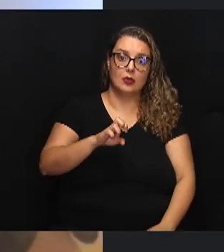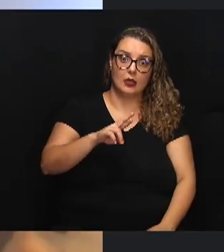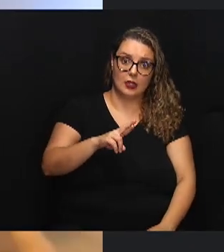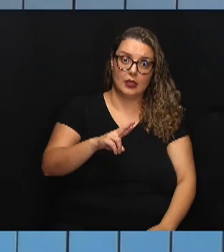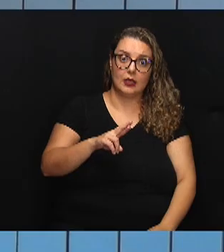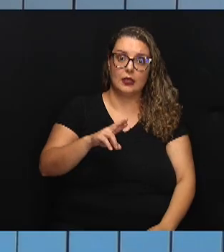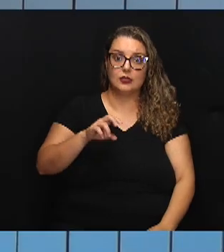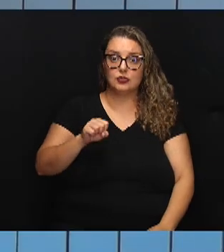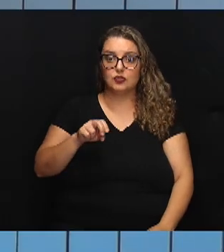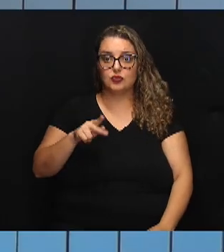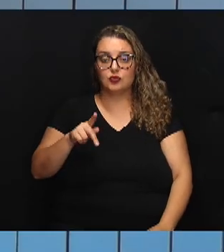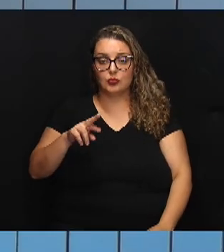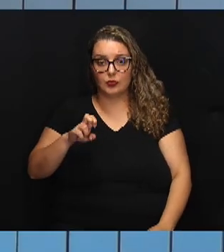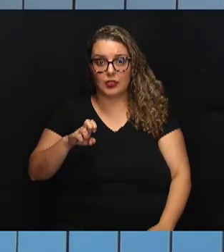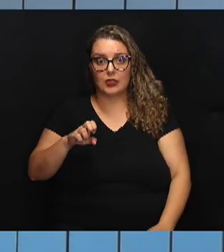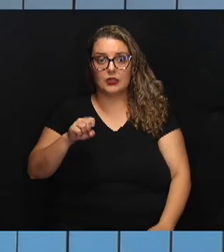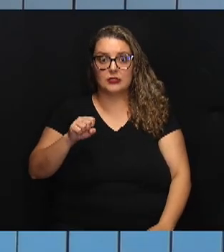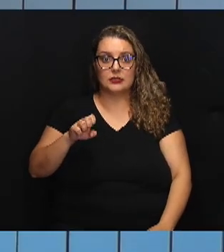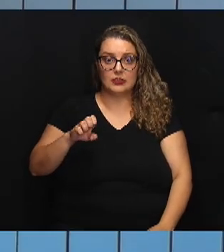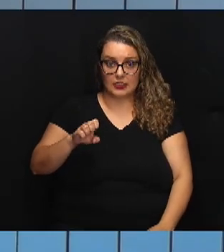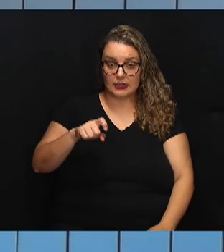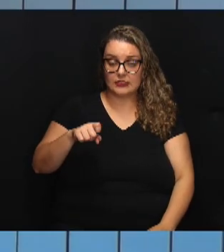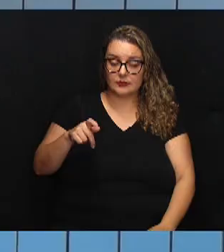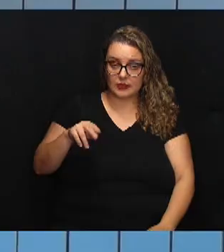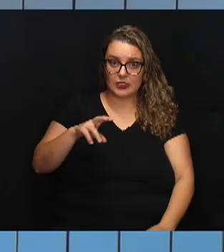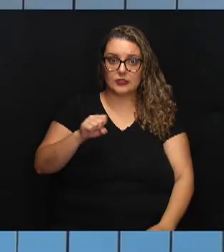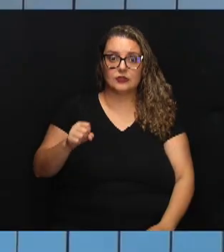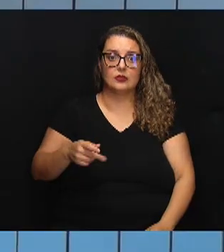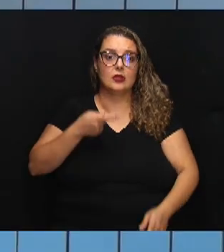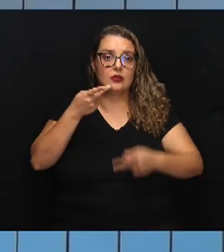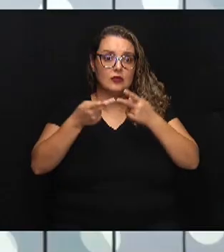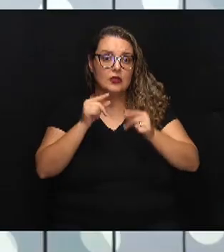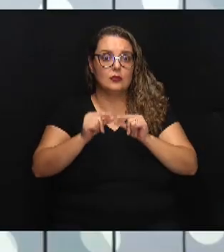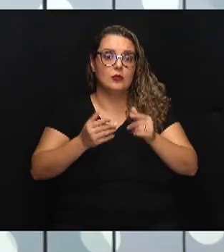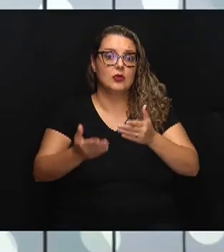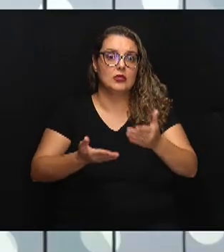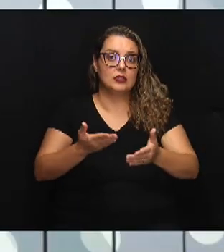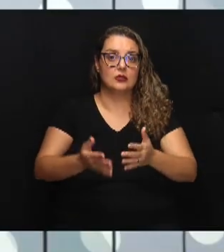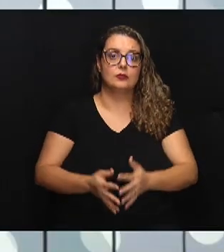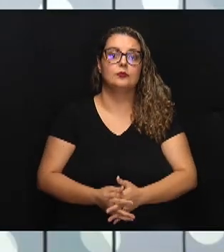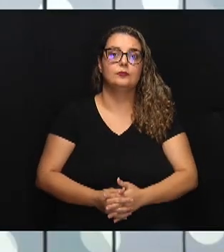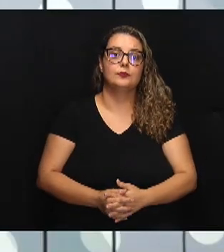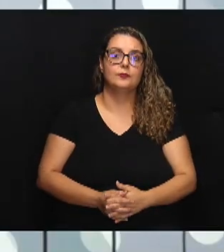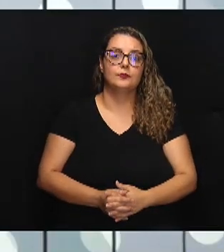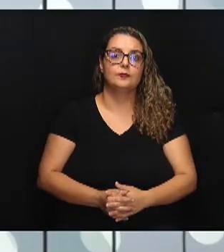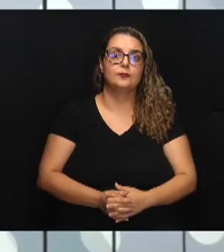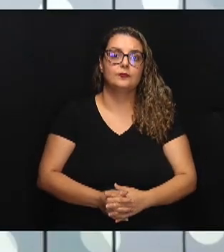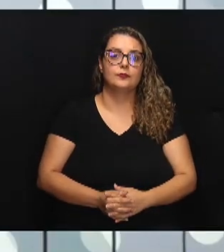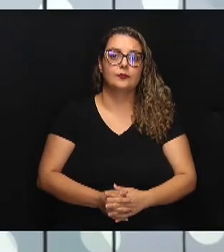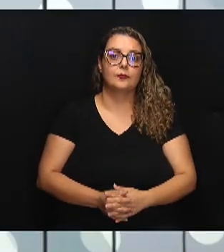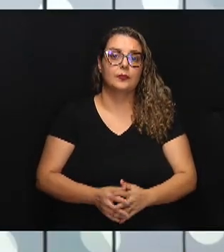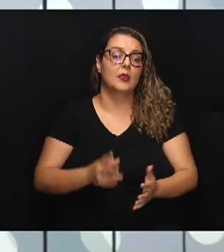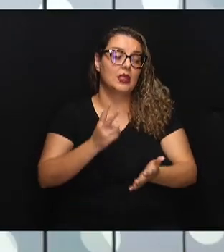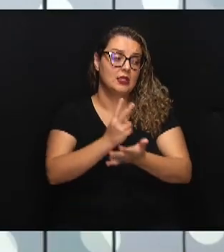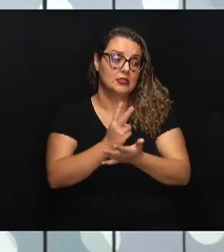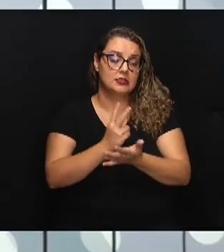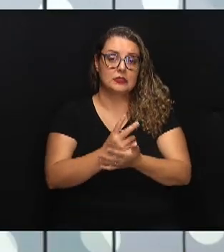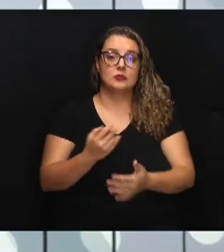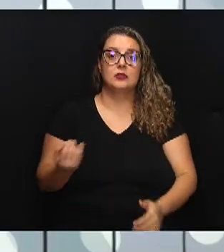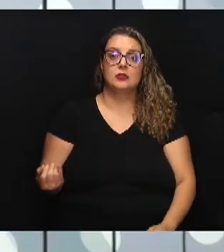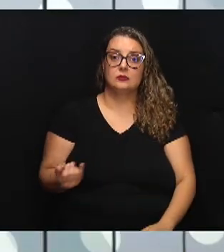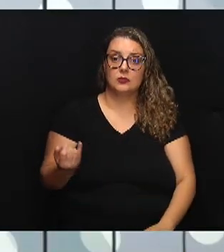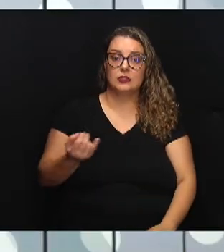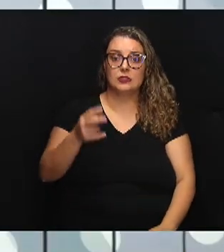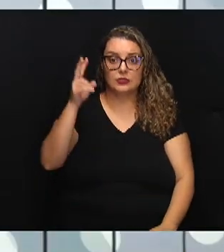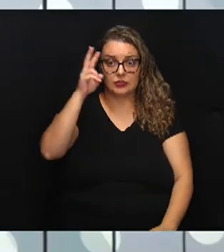superexpresso. Doutora, falando ainda um pouco desse tratamento, né? A gente tem que sempre lembrar da importância